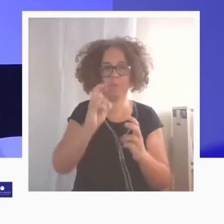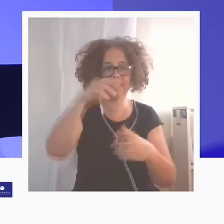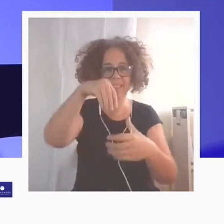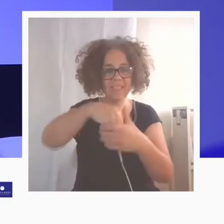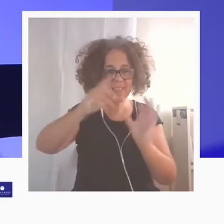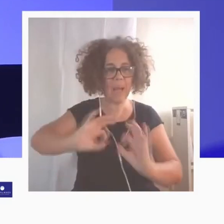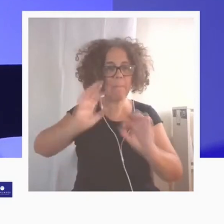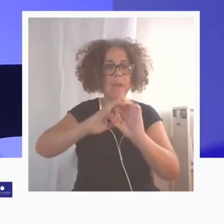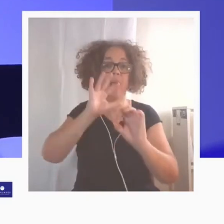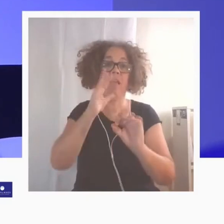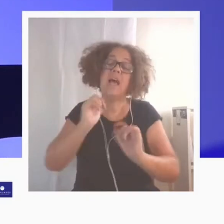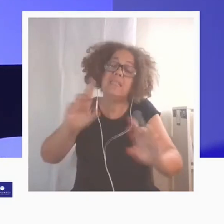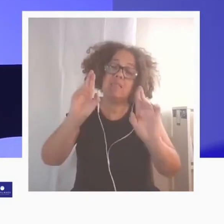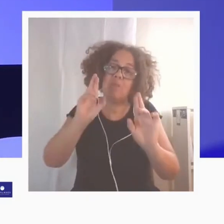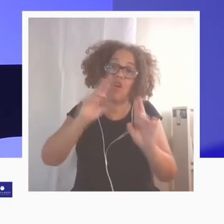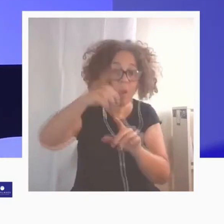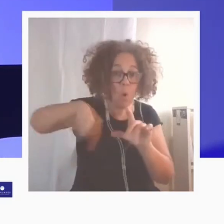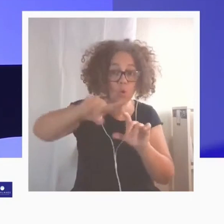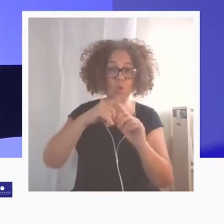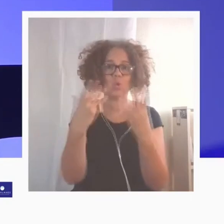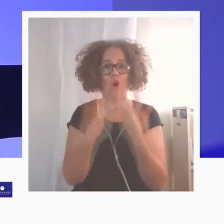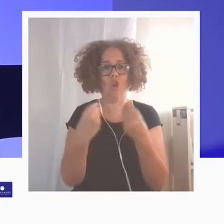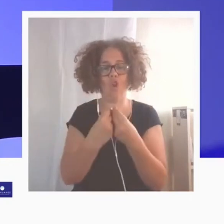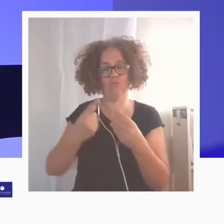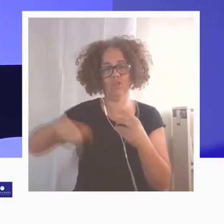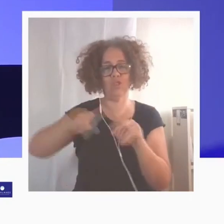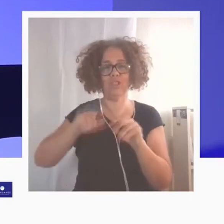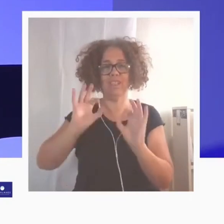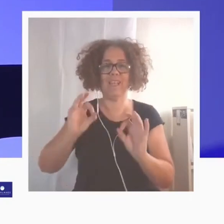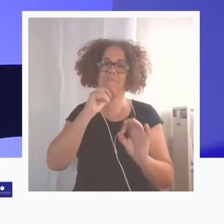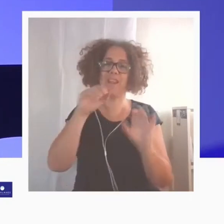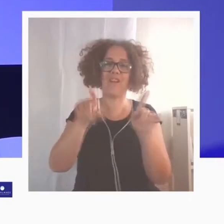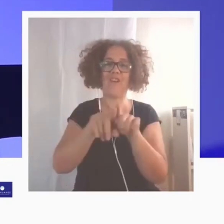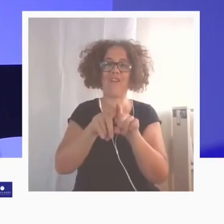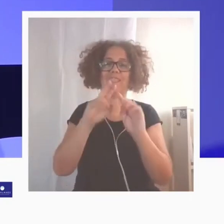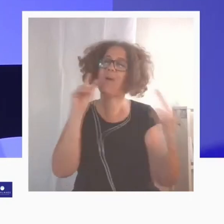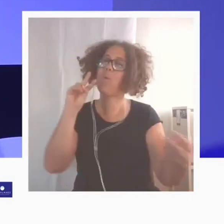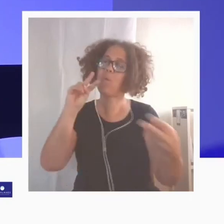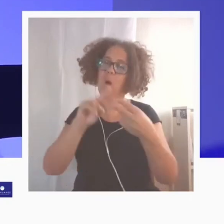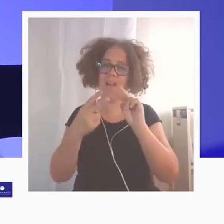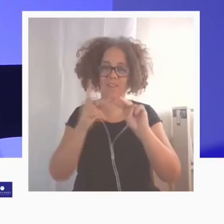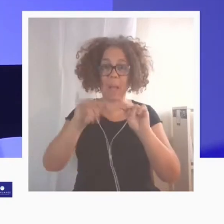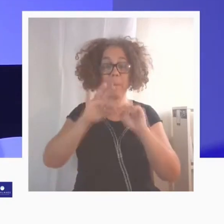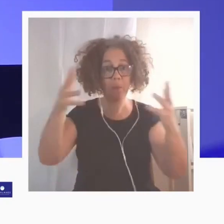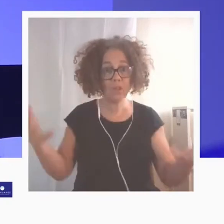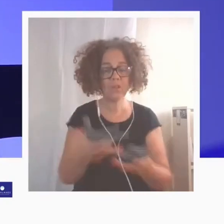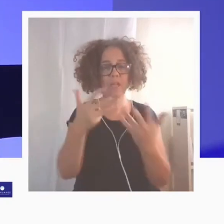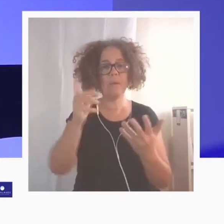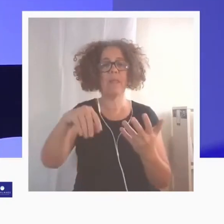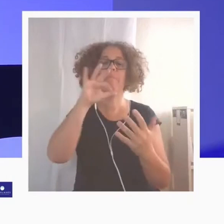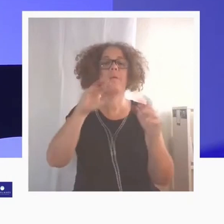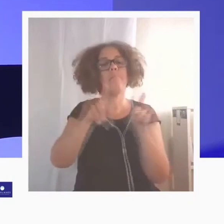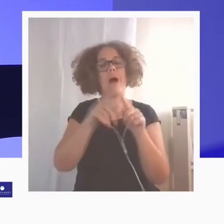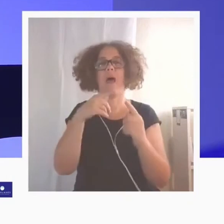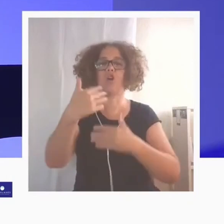Espero que continuem com nós e com este teaser, como se diz em inglês, que vos animem a continuar e a conhecer um pouco